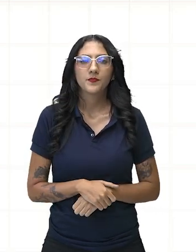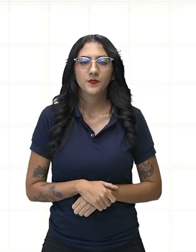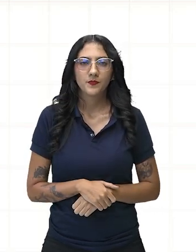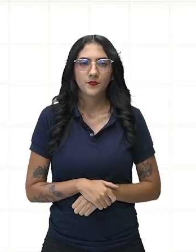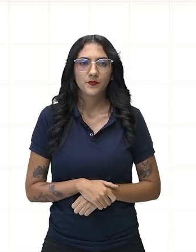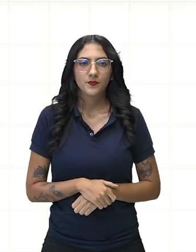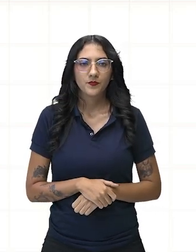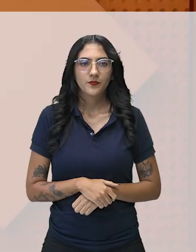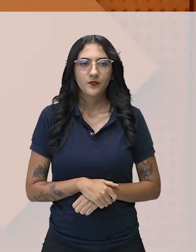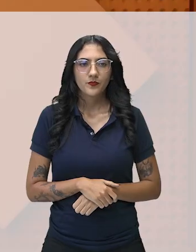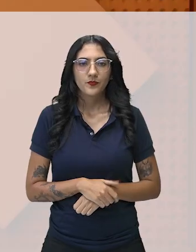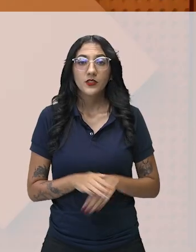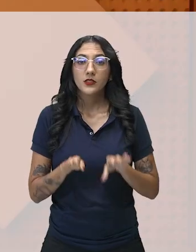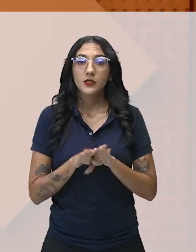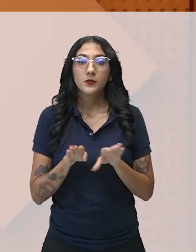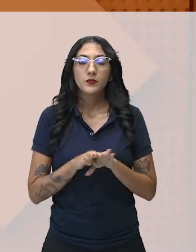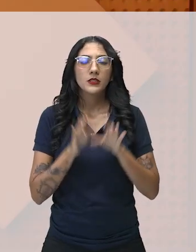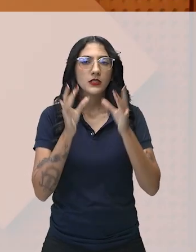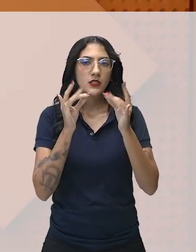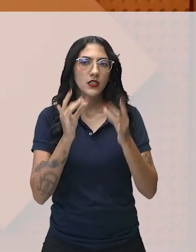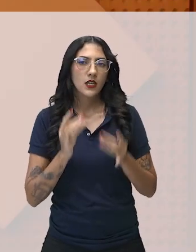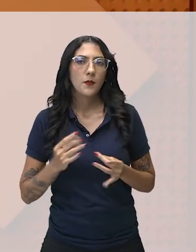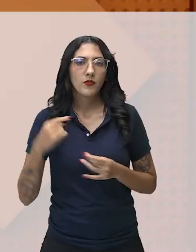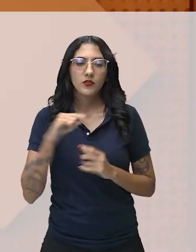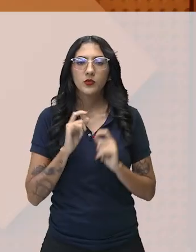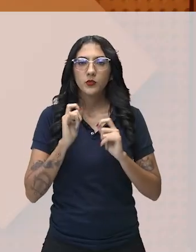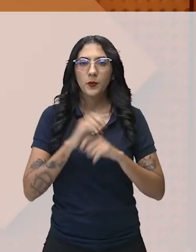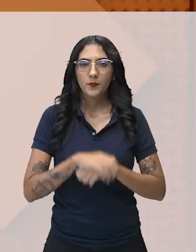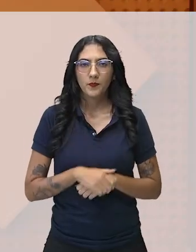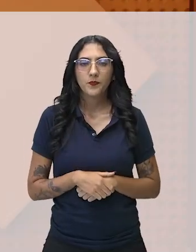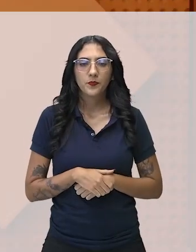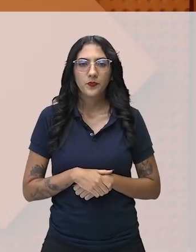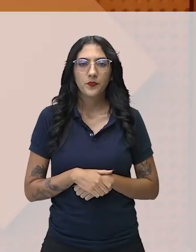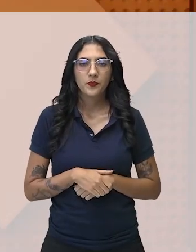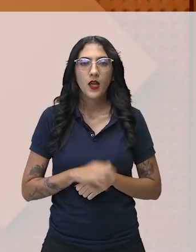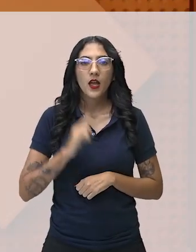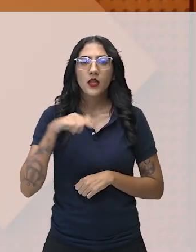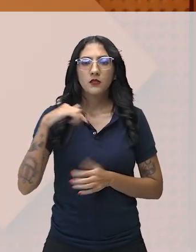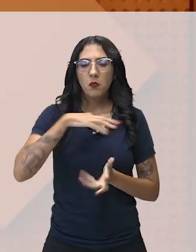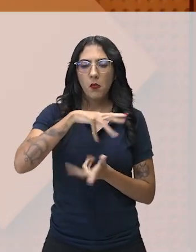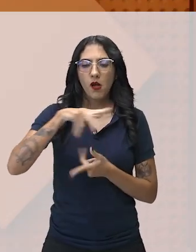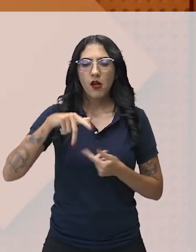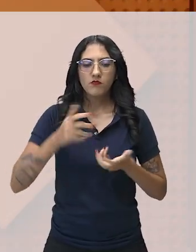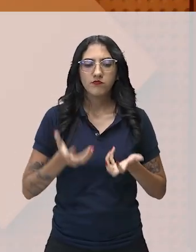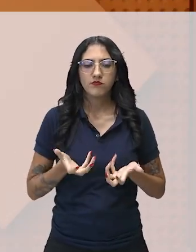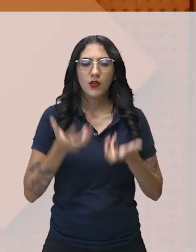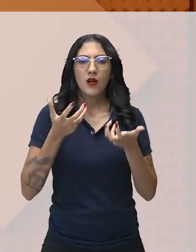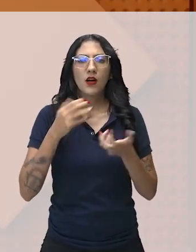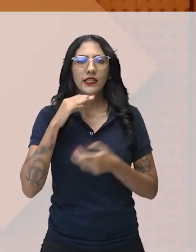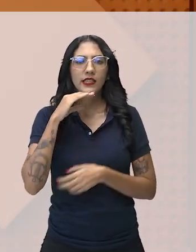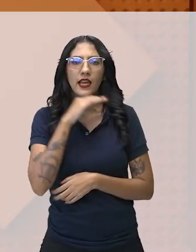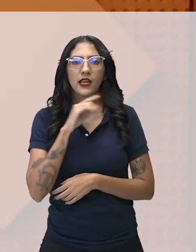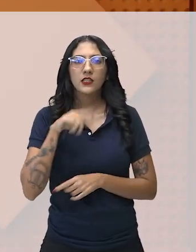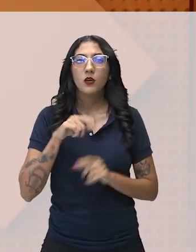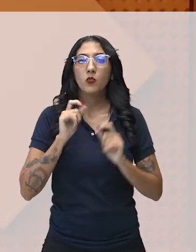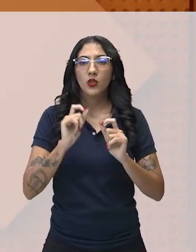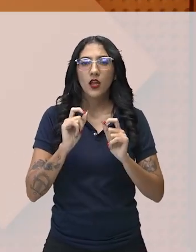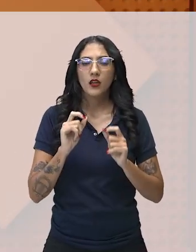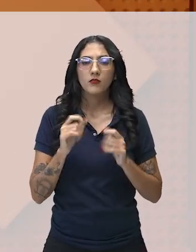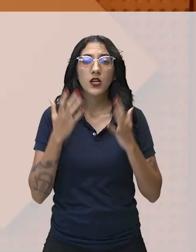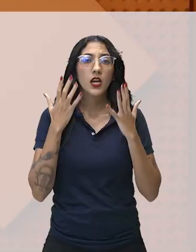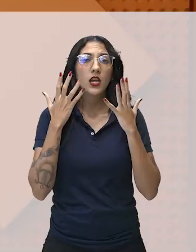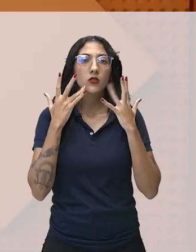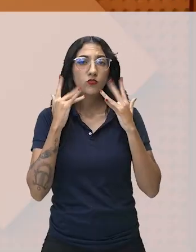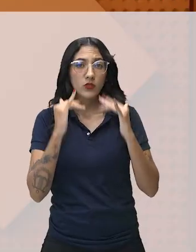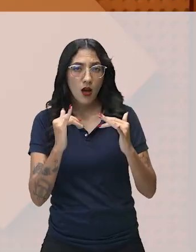para vocês que o efeito estufa ele é um fenômeno natural, é uma coisa que